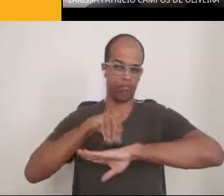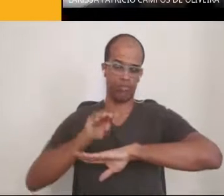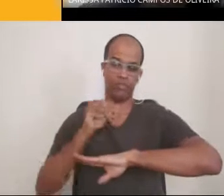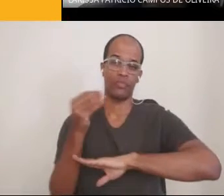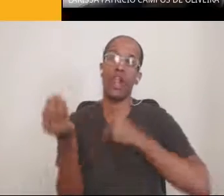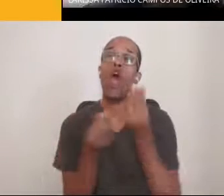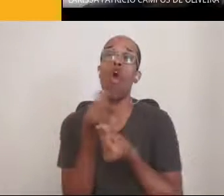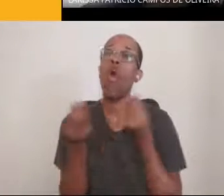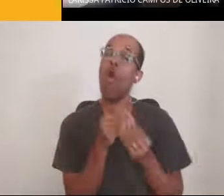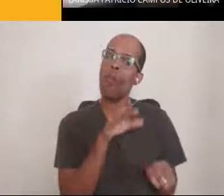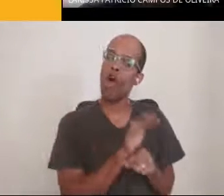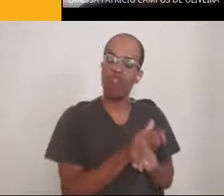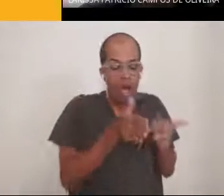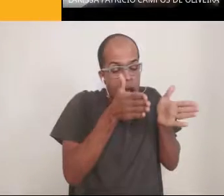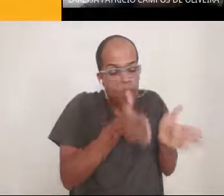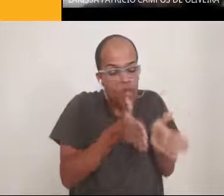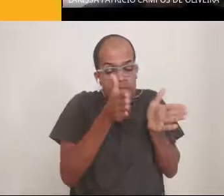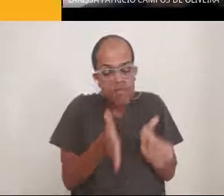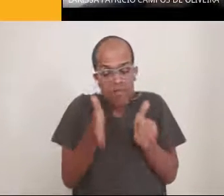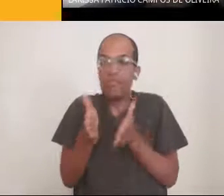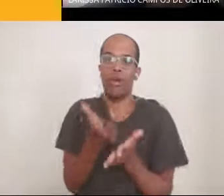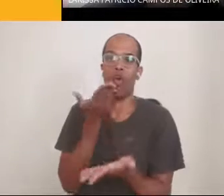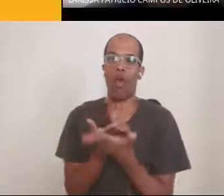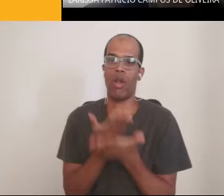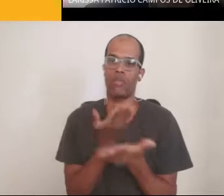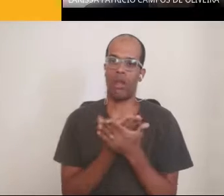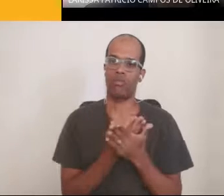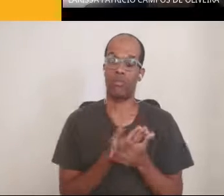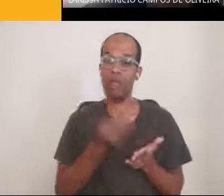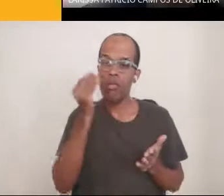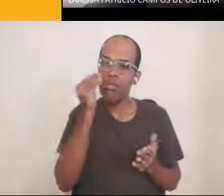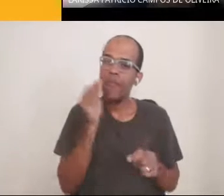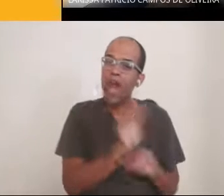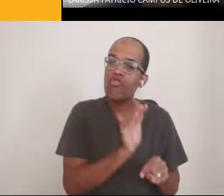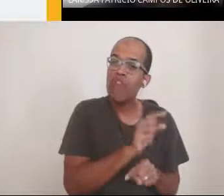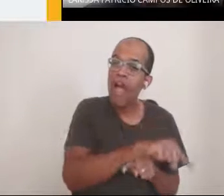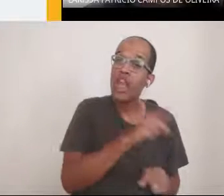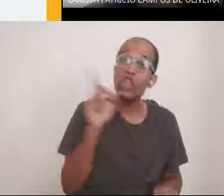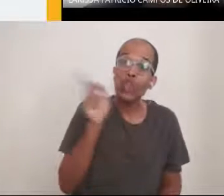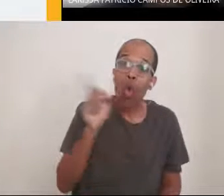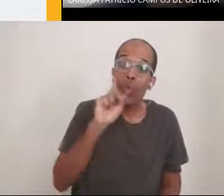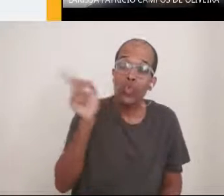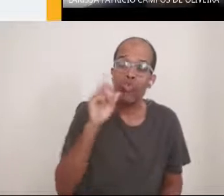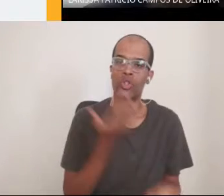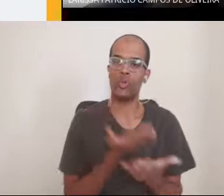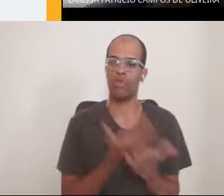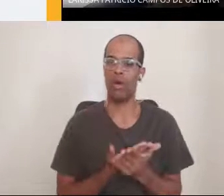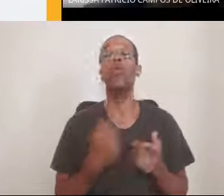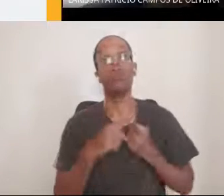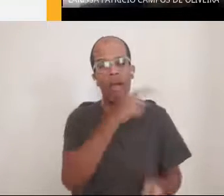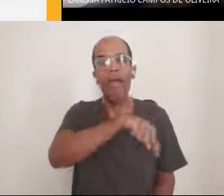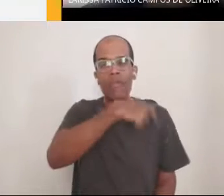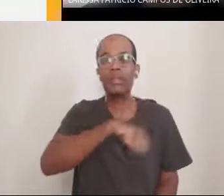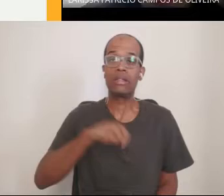como organizar essa rotina de estudos para garantir que os alunos estudem todos os dias, né? Porque eles têm que estudar todos